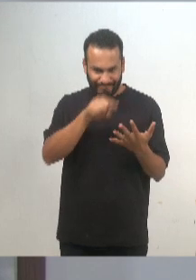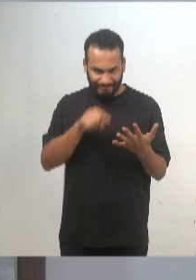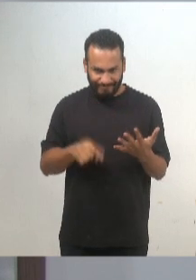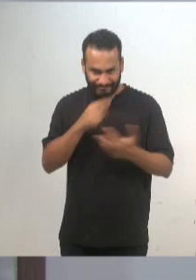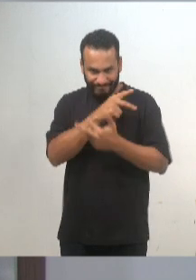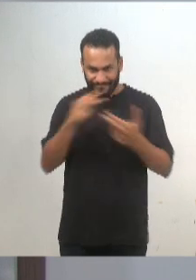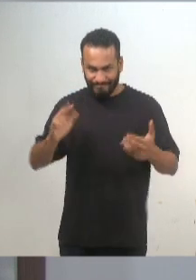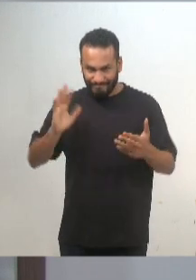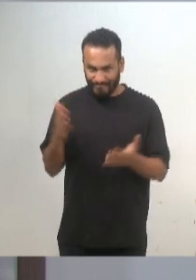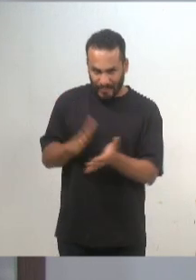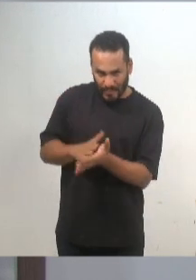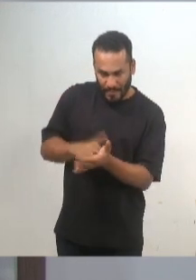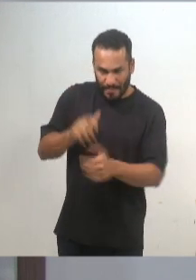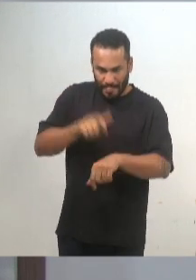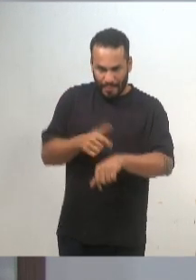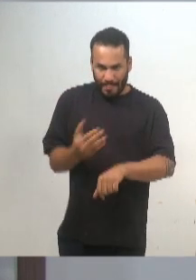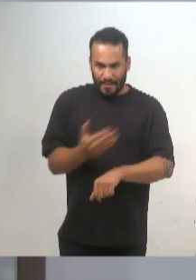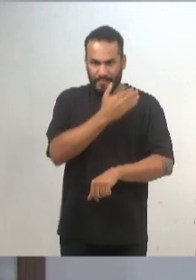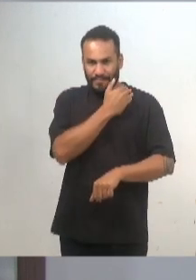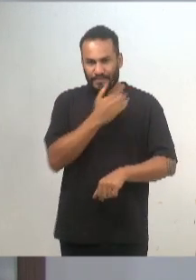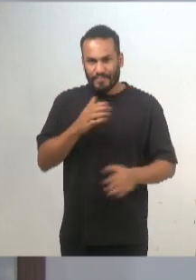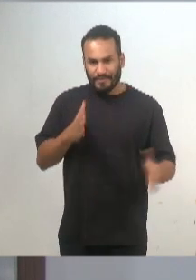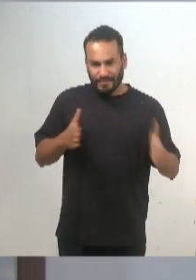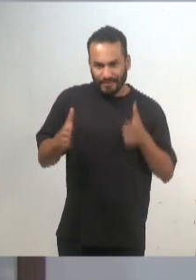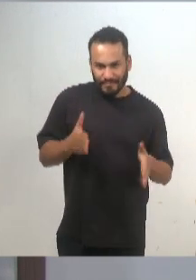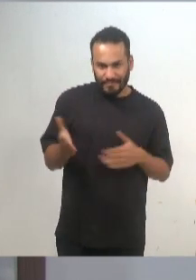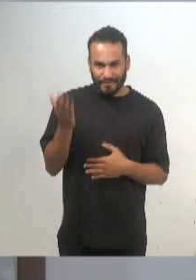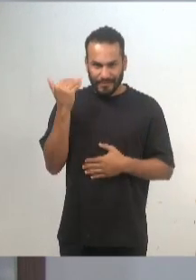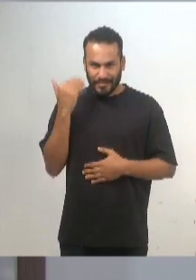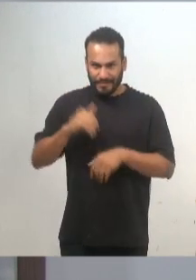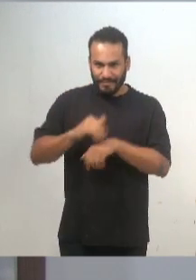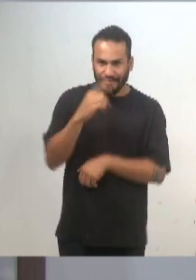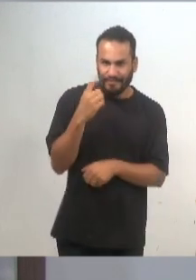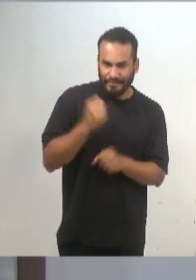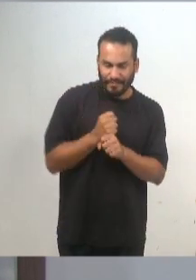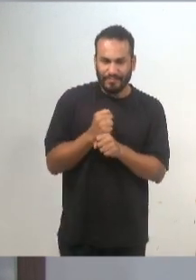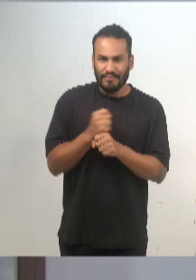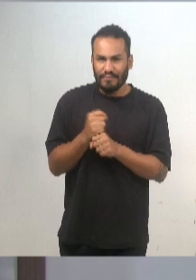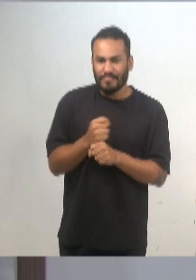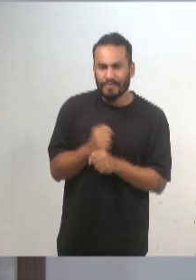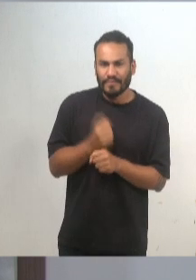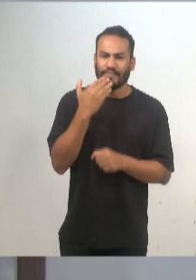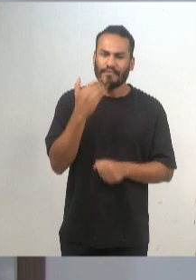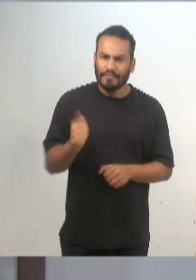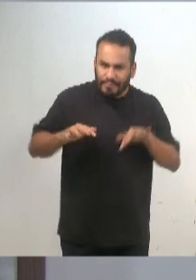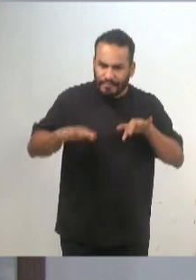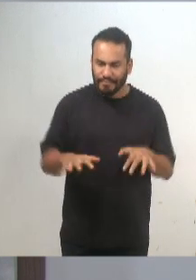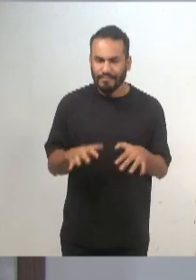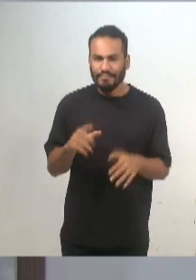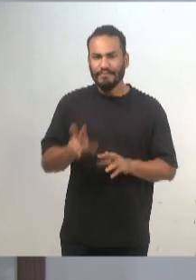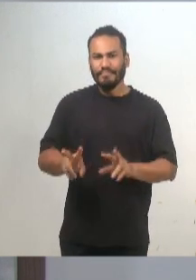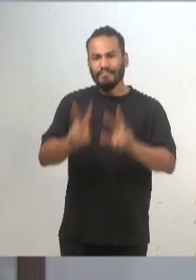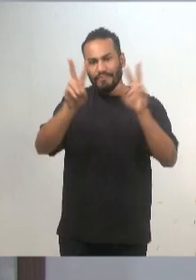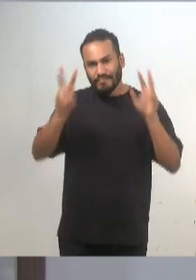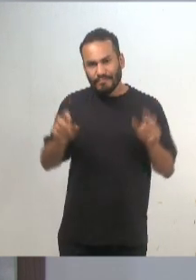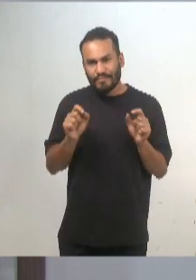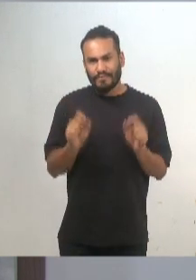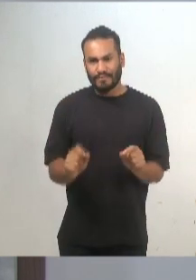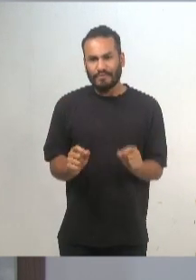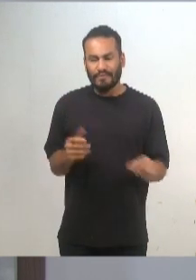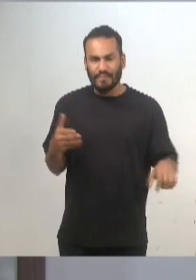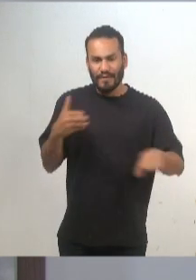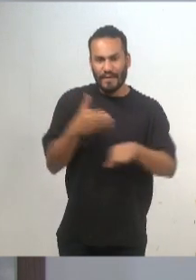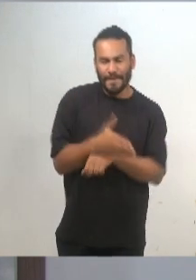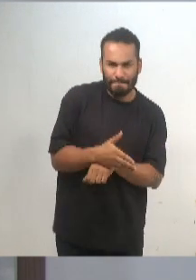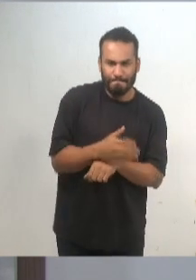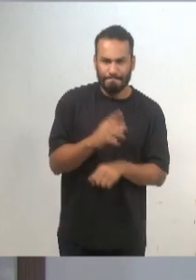que eu já tenho cobrado há algum tempo, inclusive vem do mandato passado, já faz mais de um ano que a gente faz essas reivindicações a respeito daquele acesso,